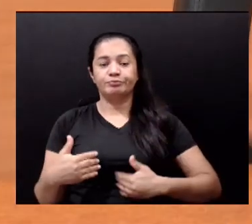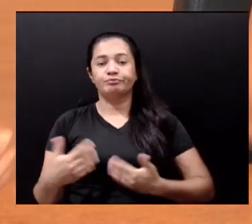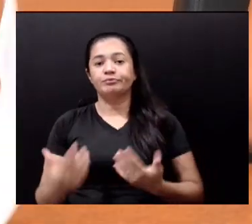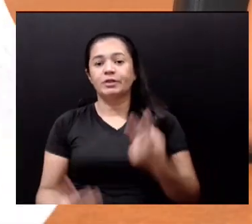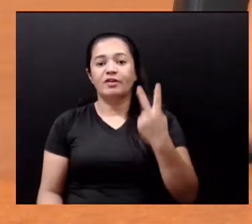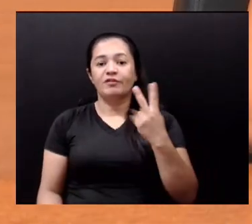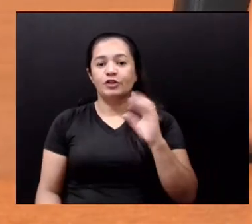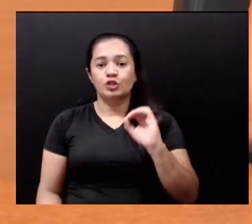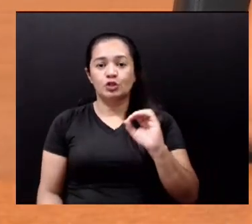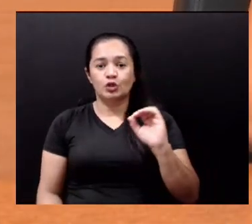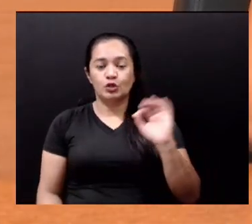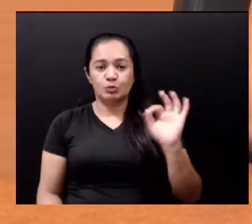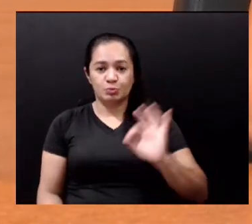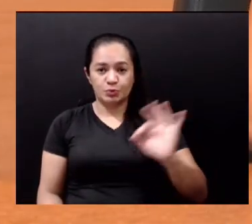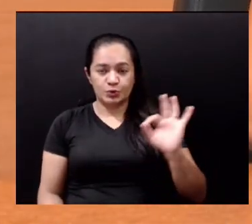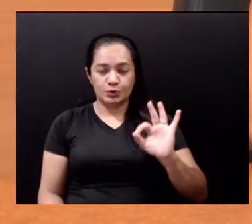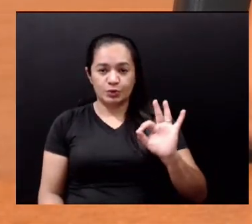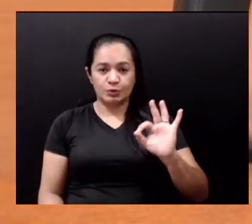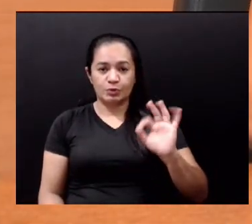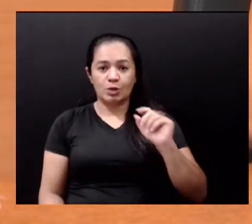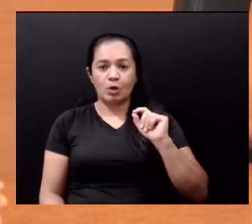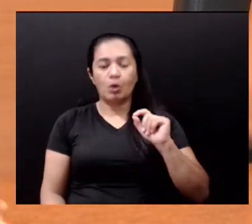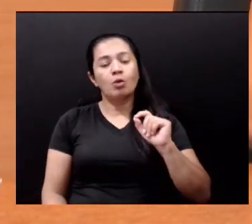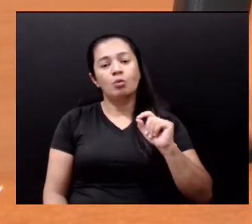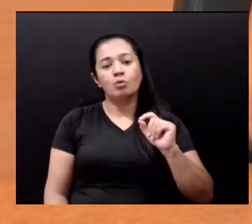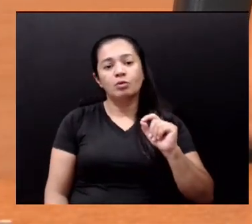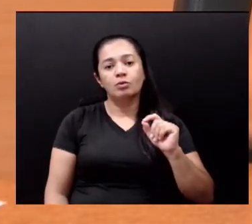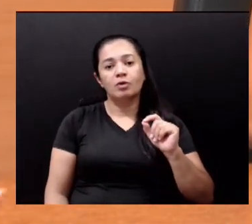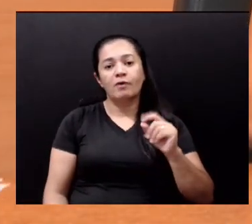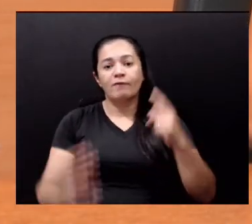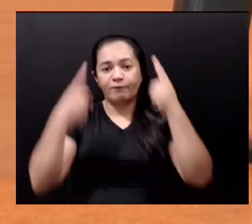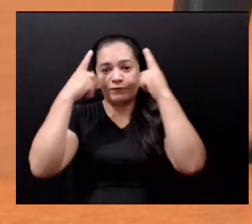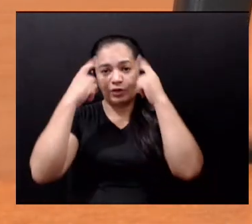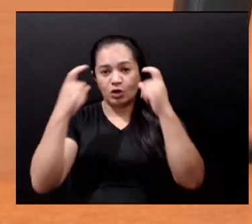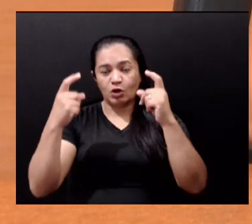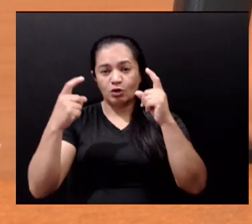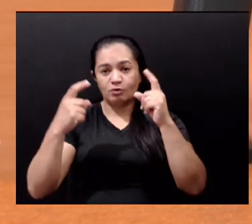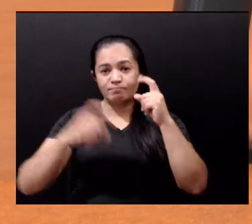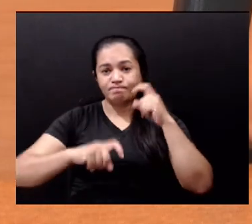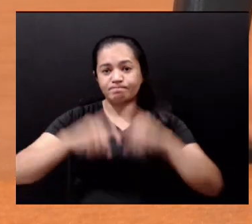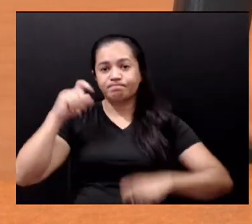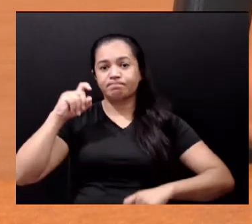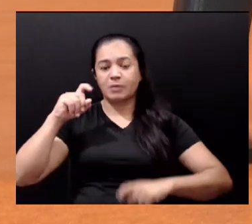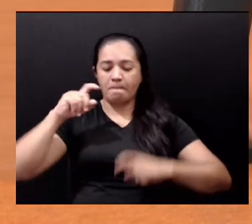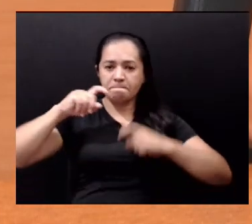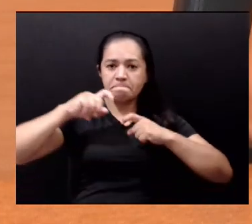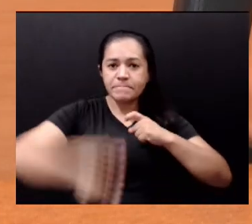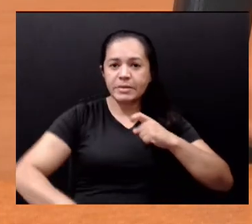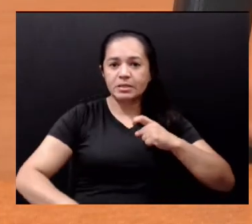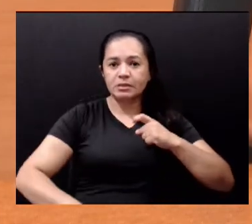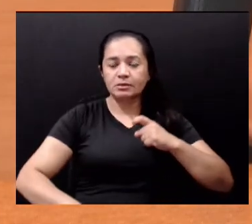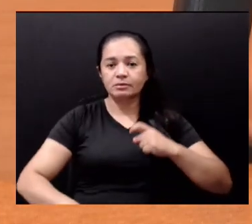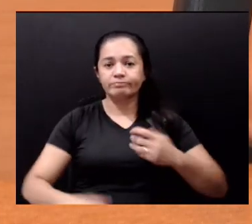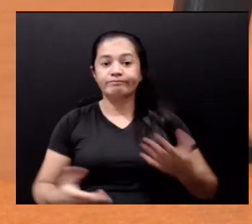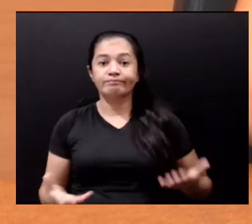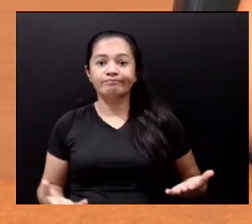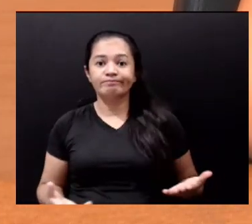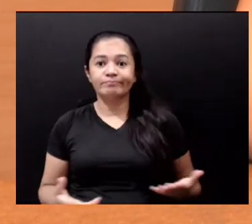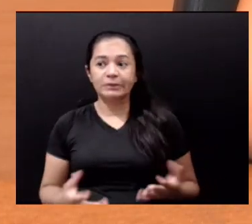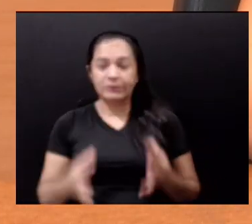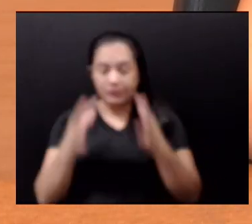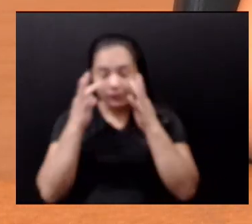20,2% é violência sexual. Isso é um dado que chama bastante a